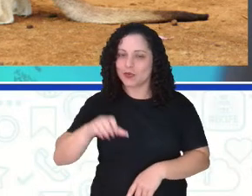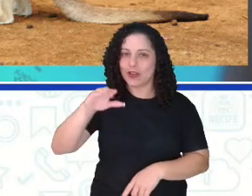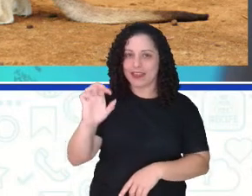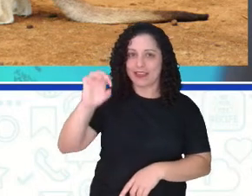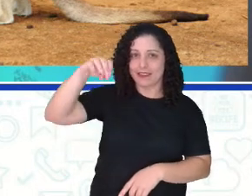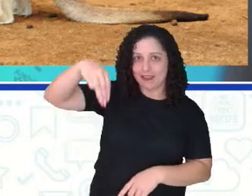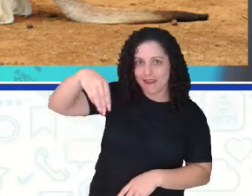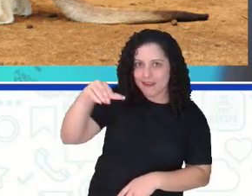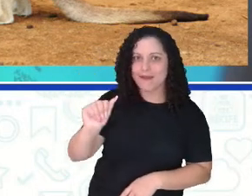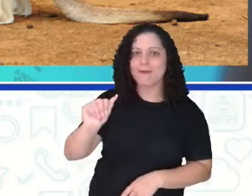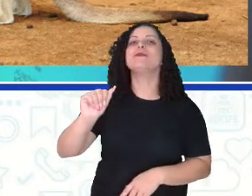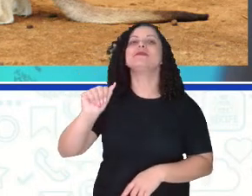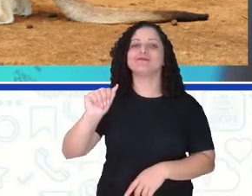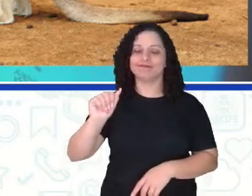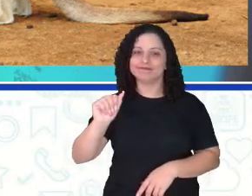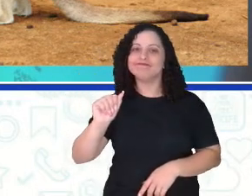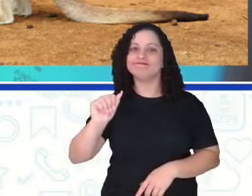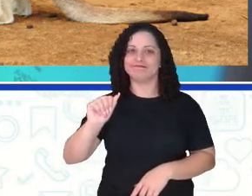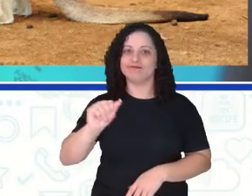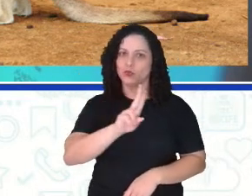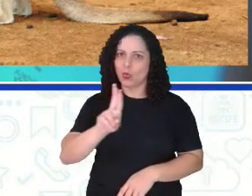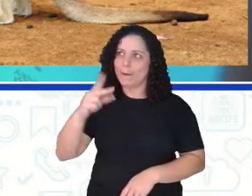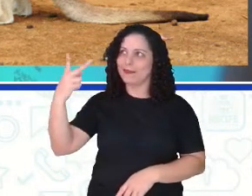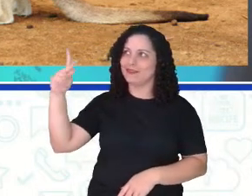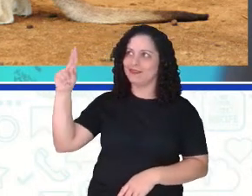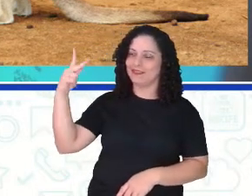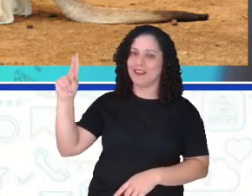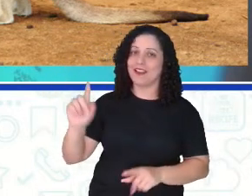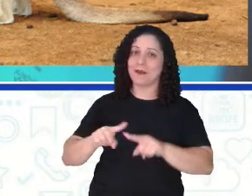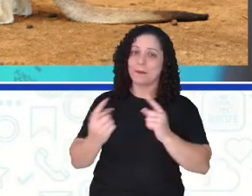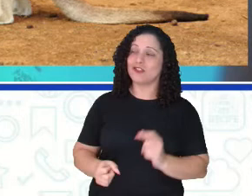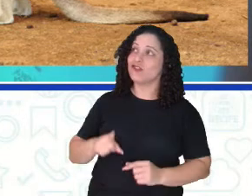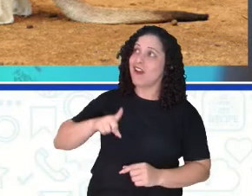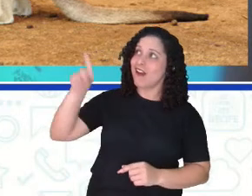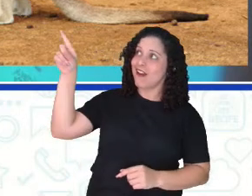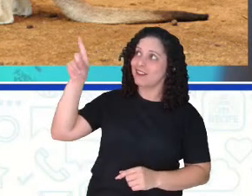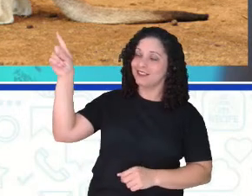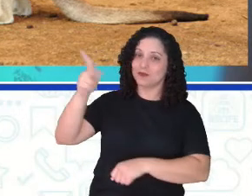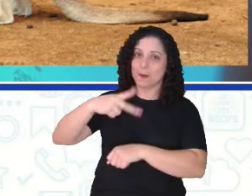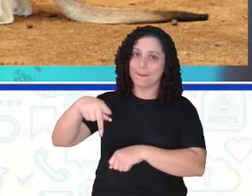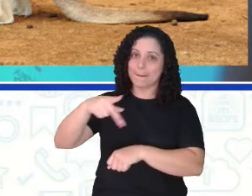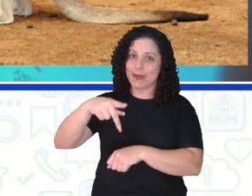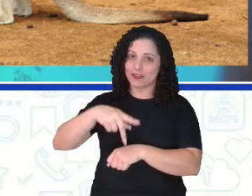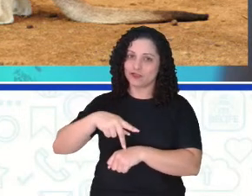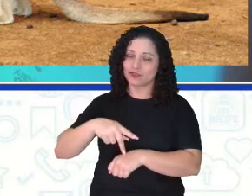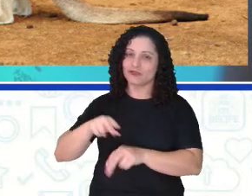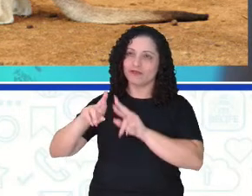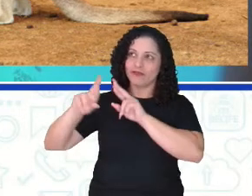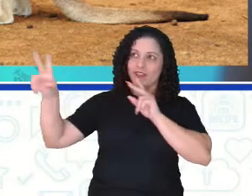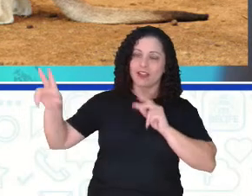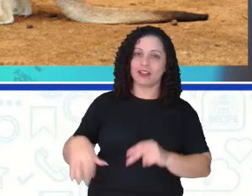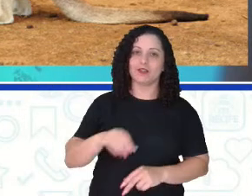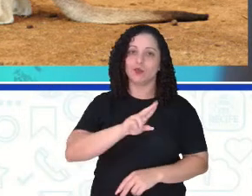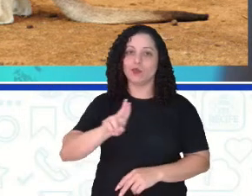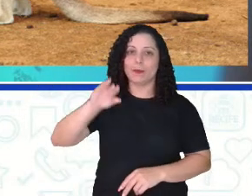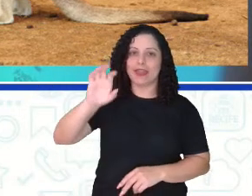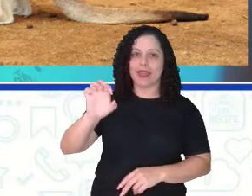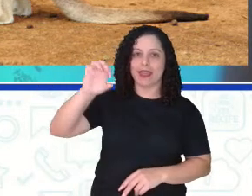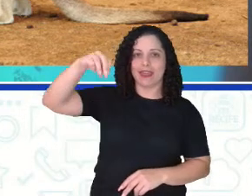chamaria de ema, aí na Austrália ela se chama emu.